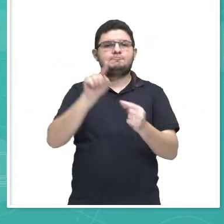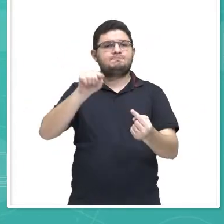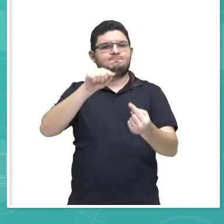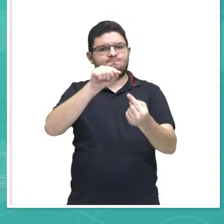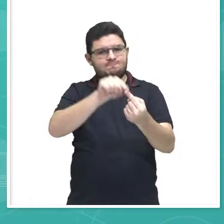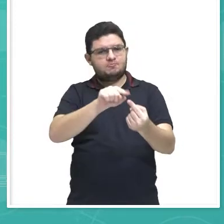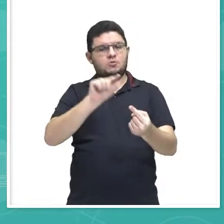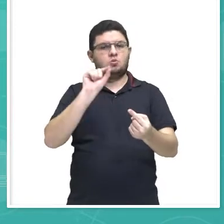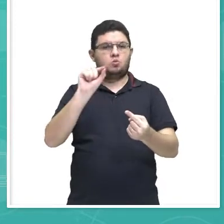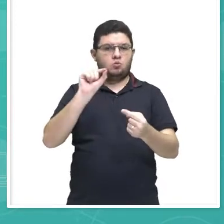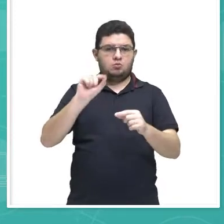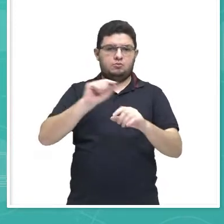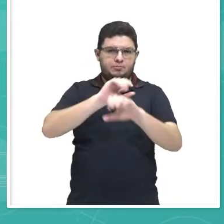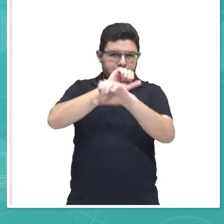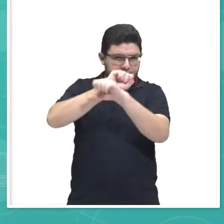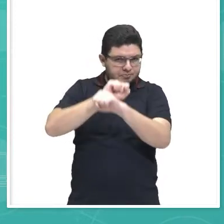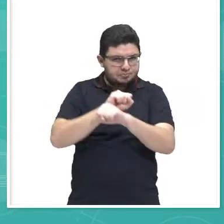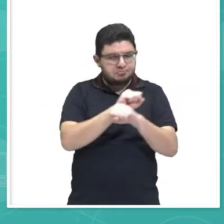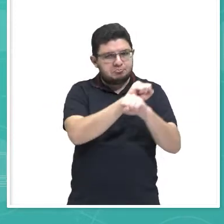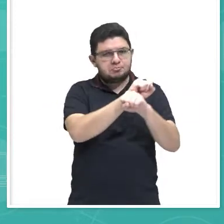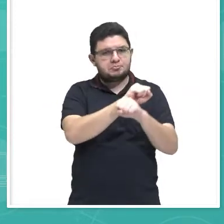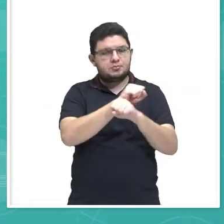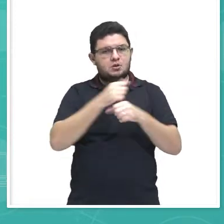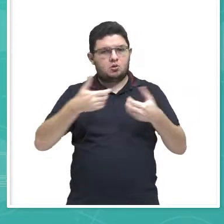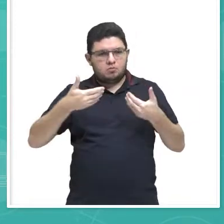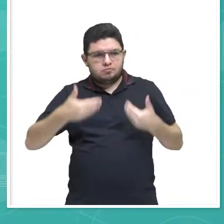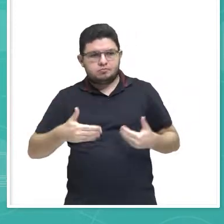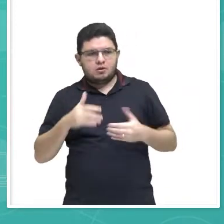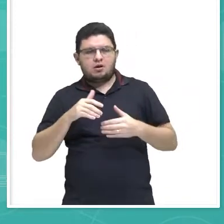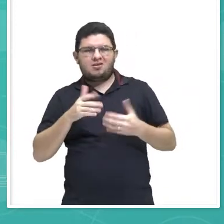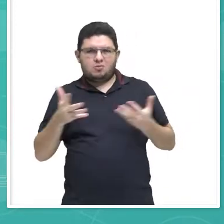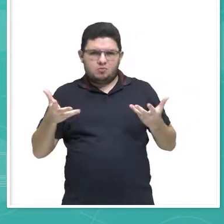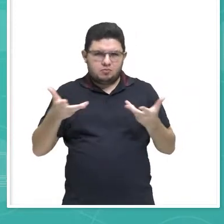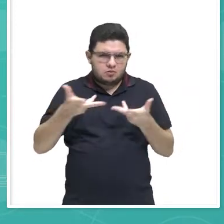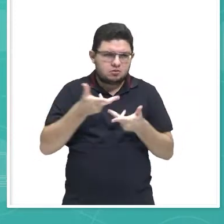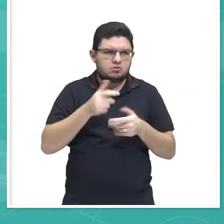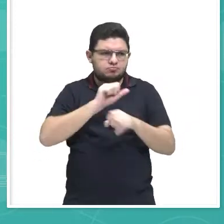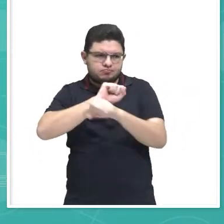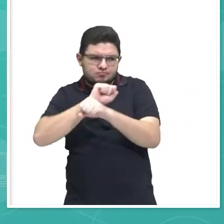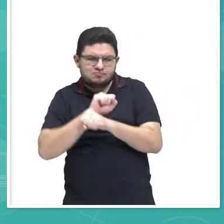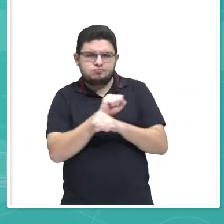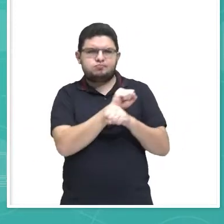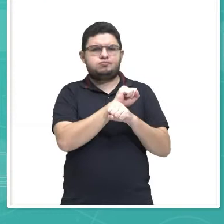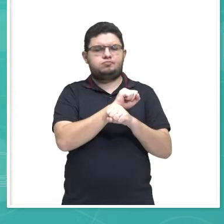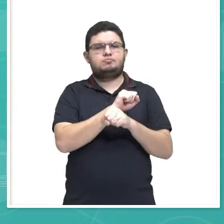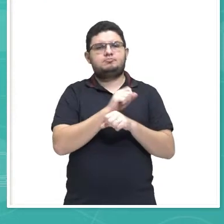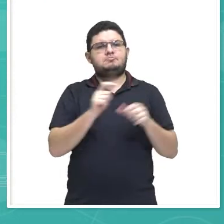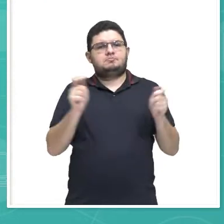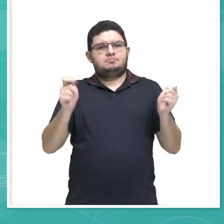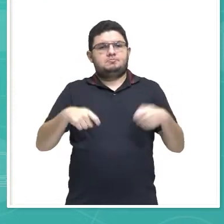de também desenvolver habilidades da pessoa se defender